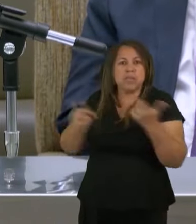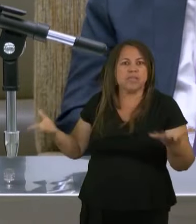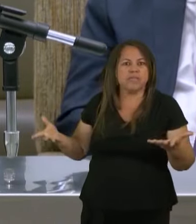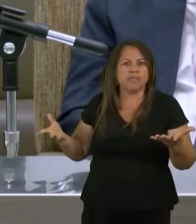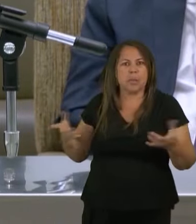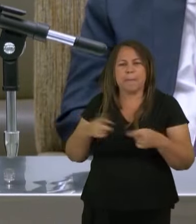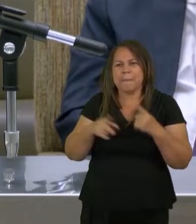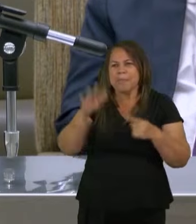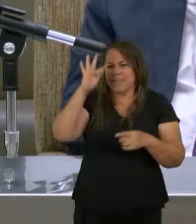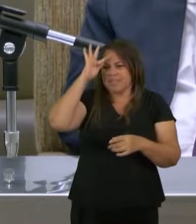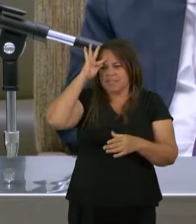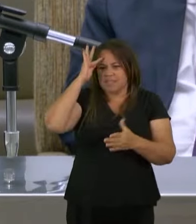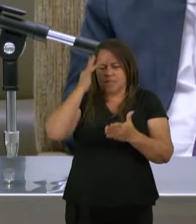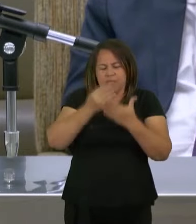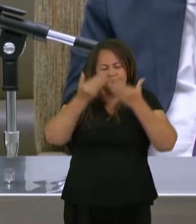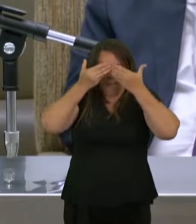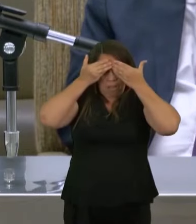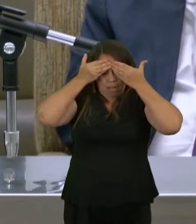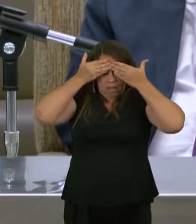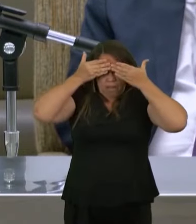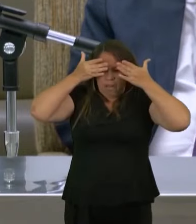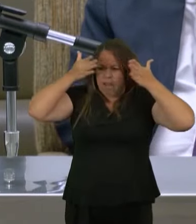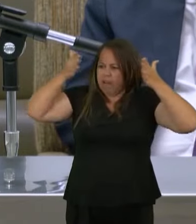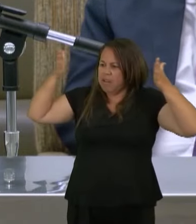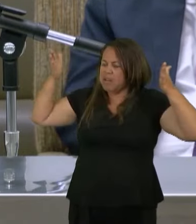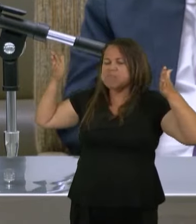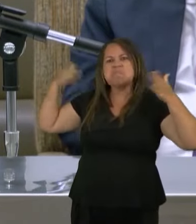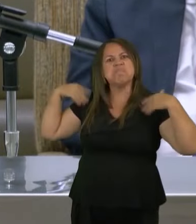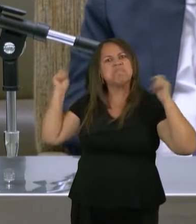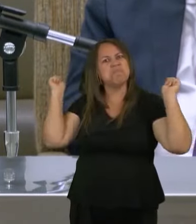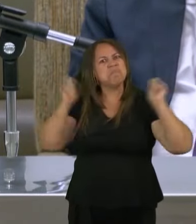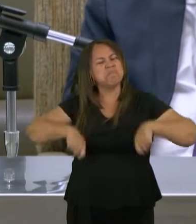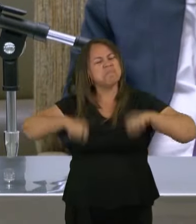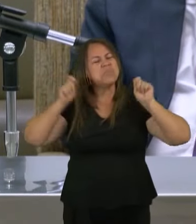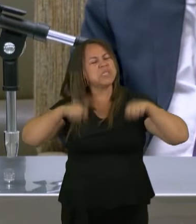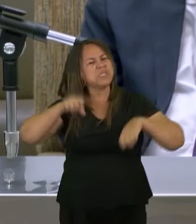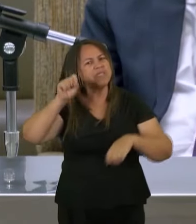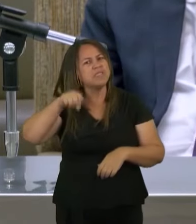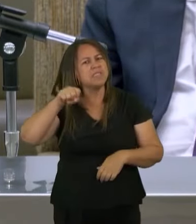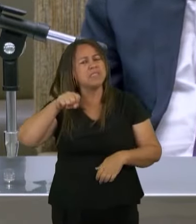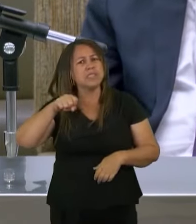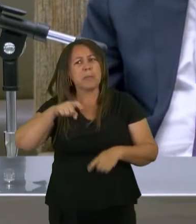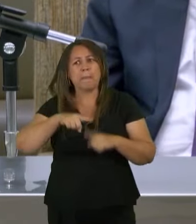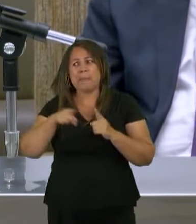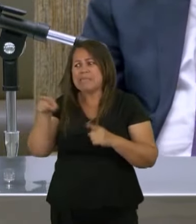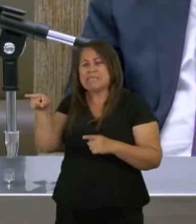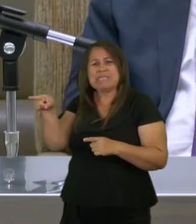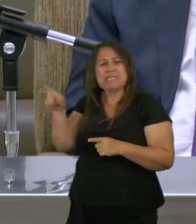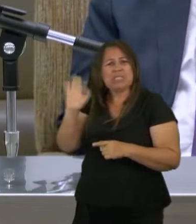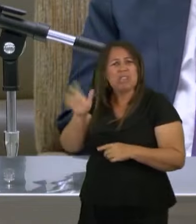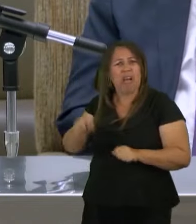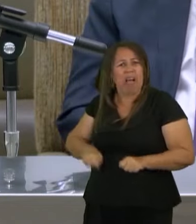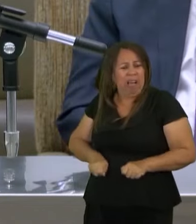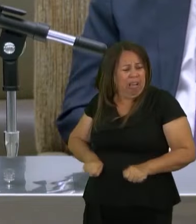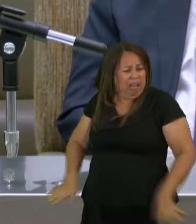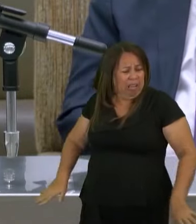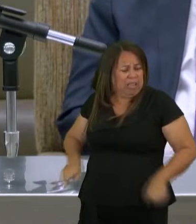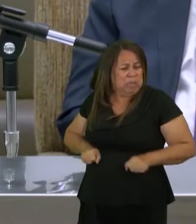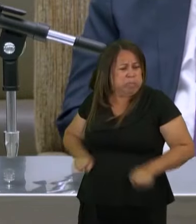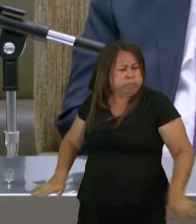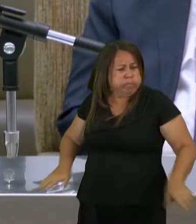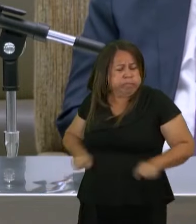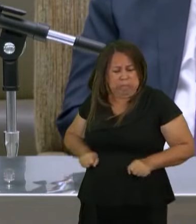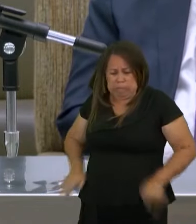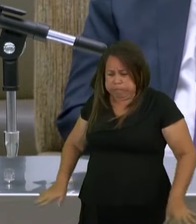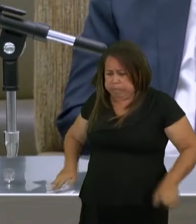fé faz ela enxergar agora que é possível. Mas ela tinha gastado tudo que tinha. mas agora é